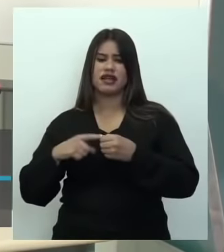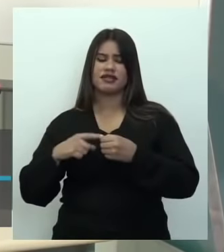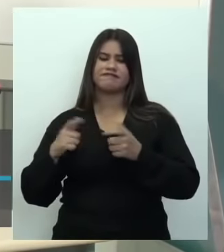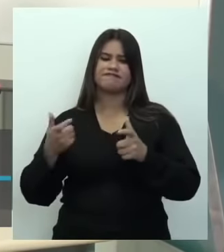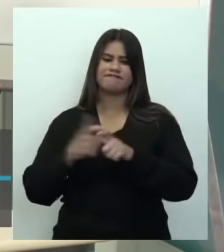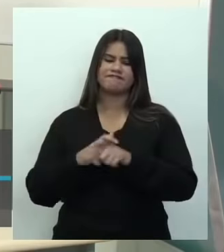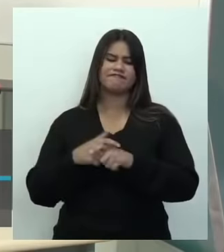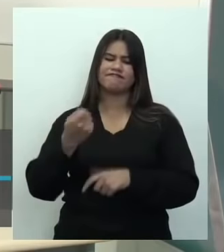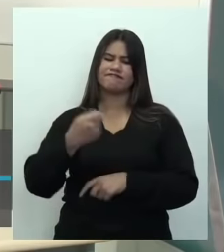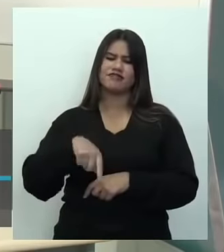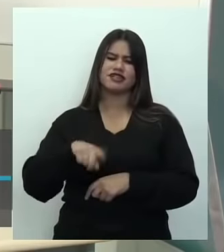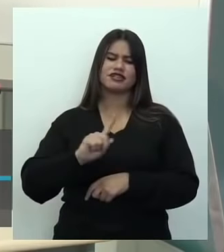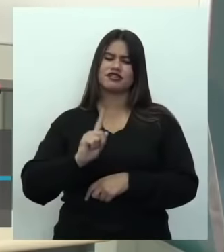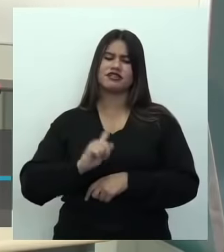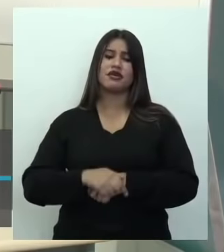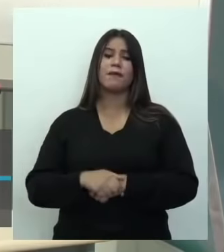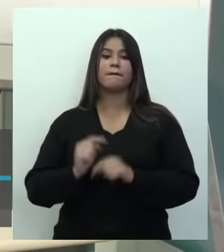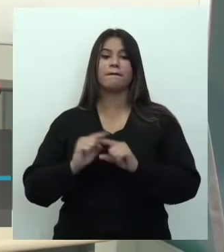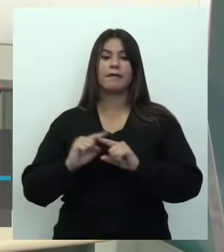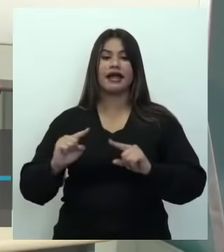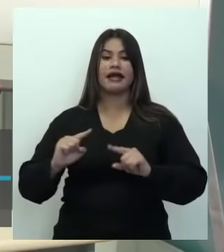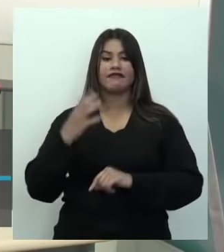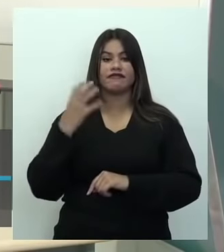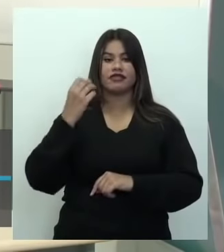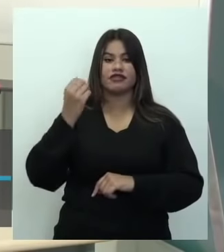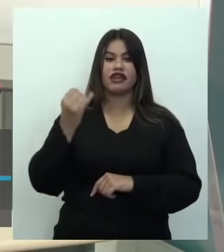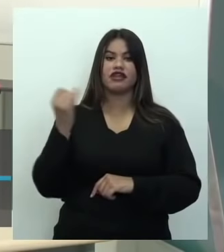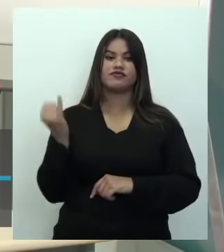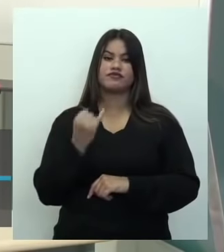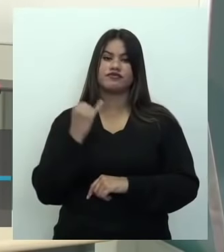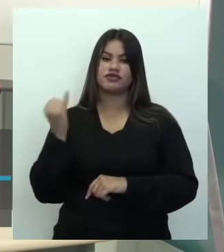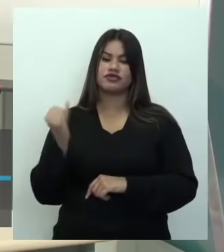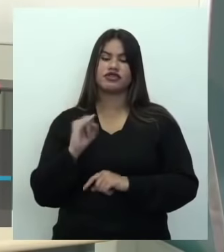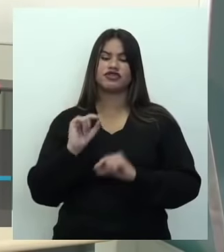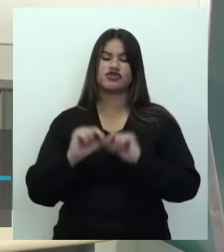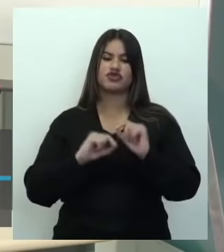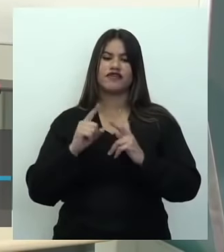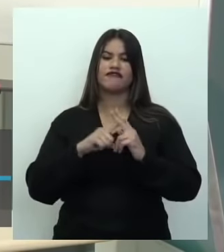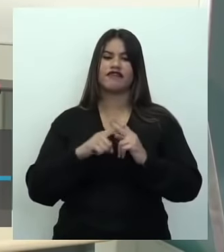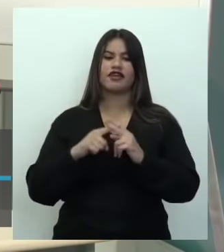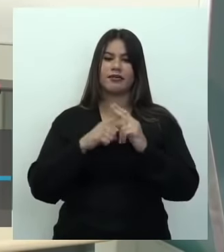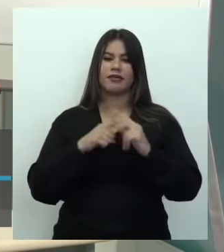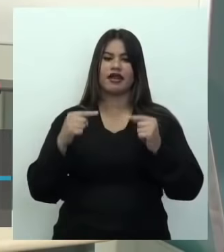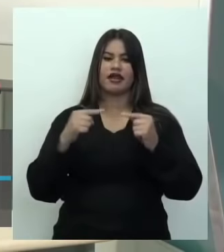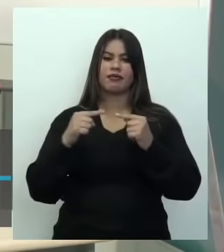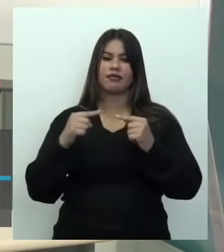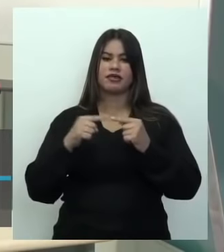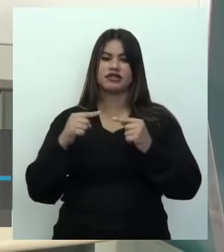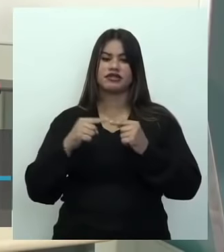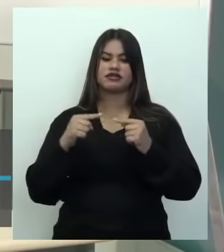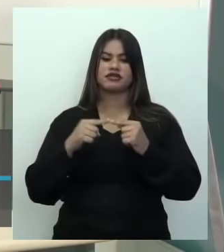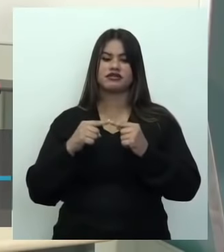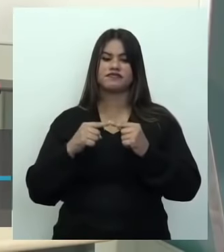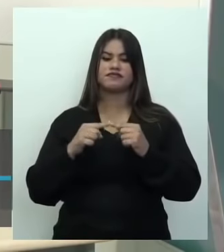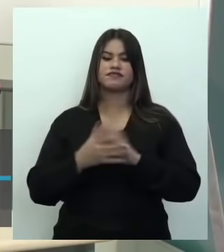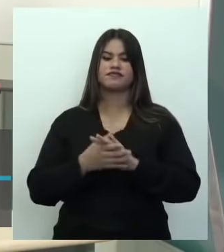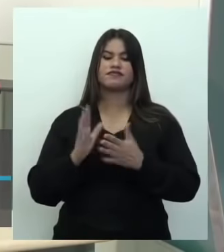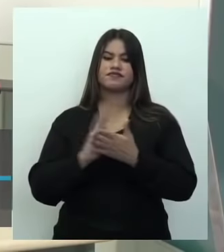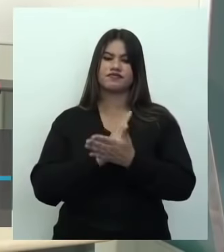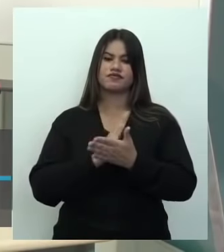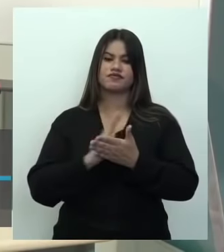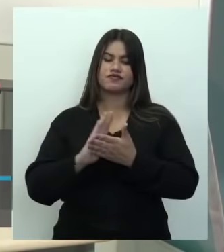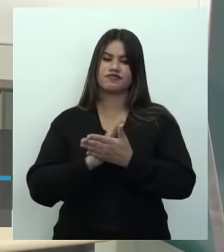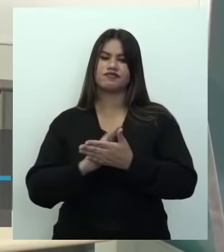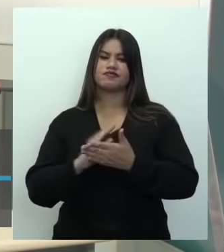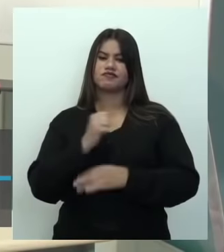interna. Mas se você vai viajar, é muito importante a gente utilizar essa ferramenta hoje. Inclusive, alguns aplicativos avisam se teve